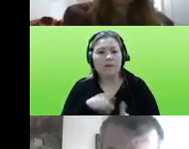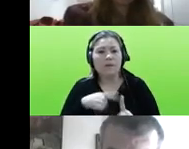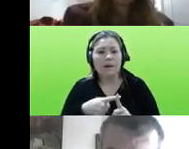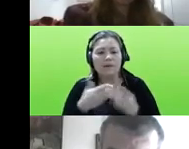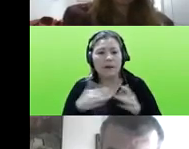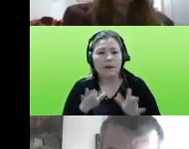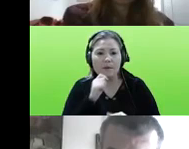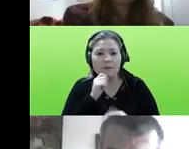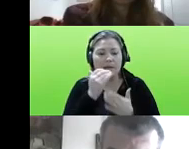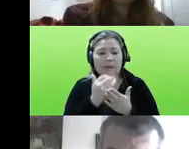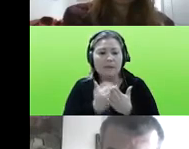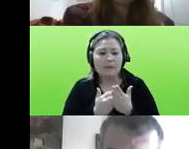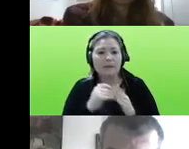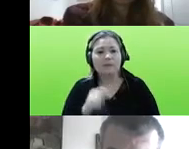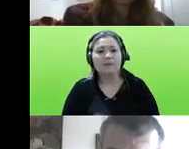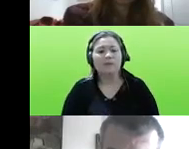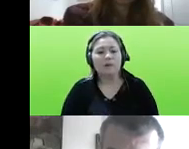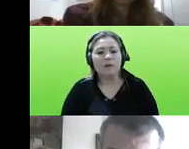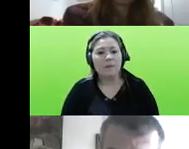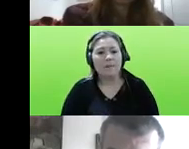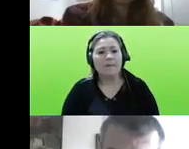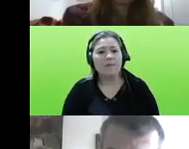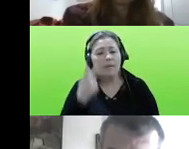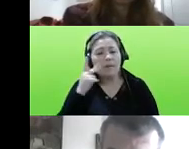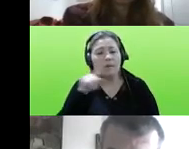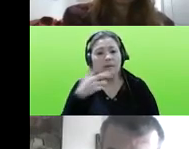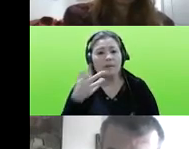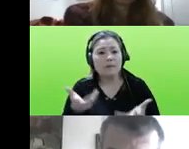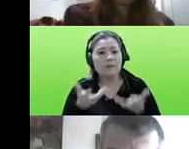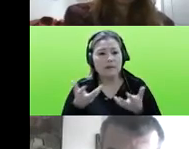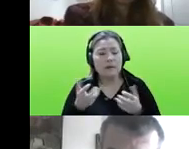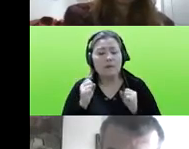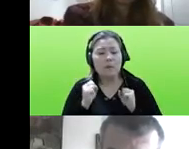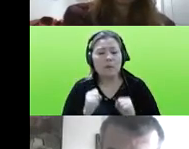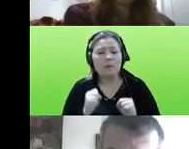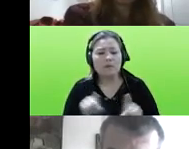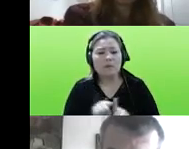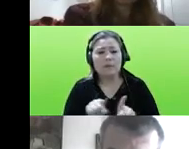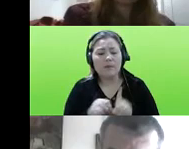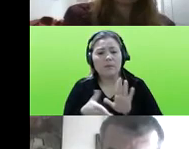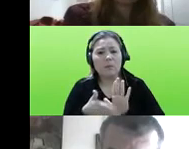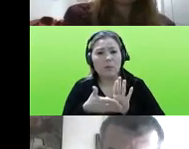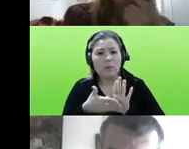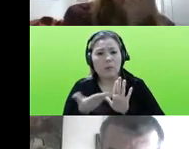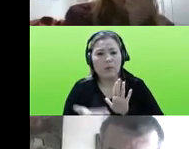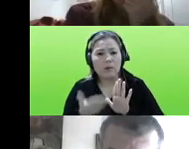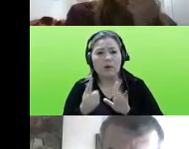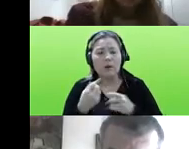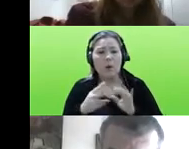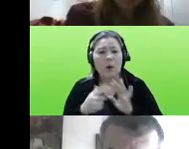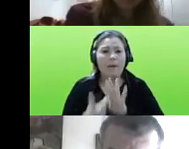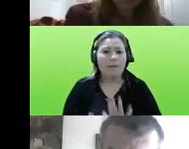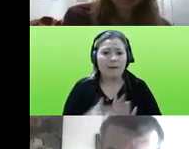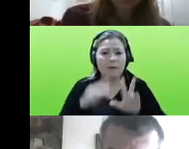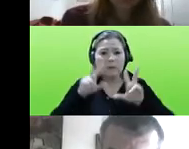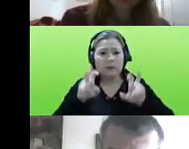aberto espaço para que quem quiser possa também propor ou apresentar temas